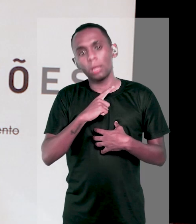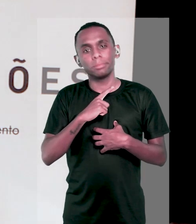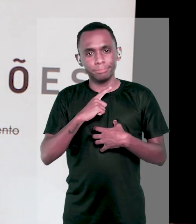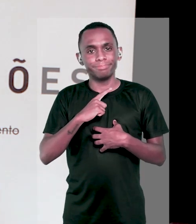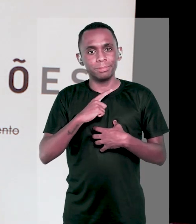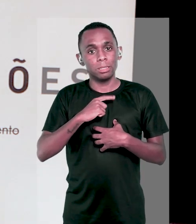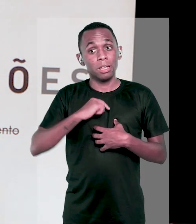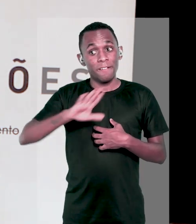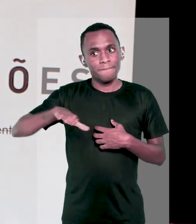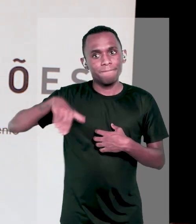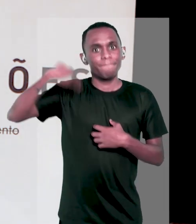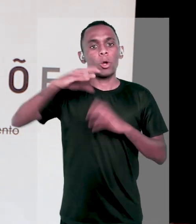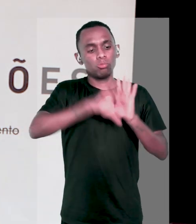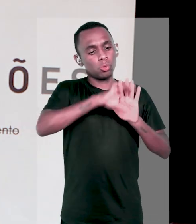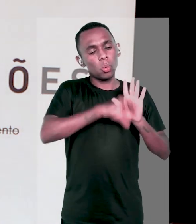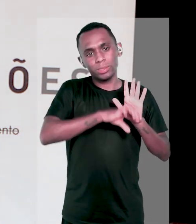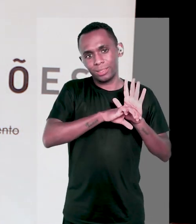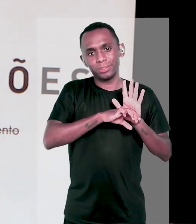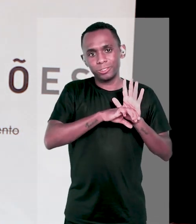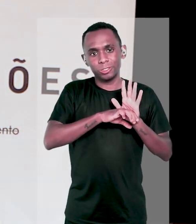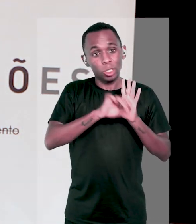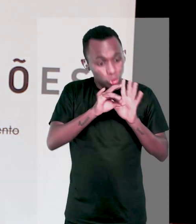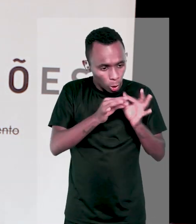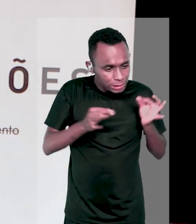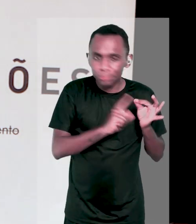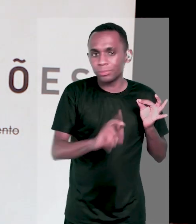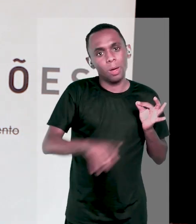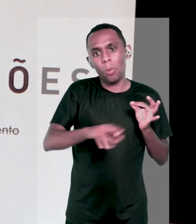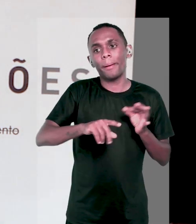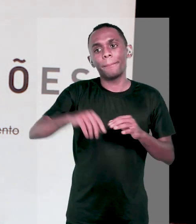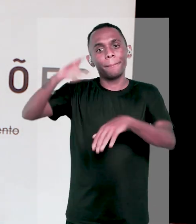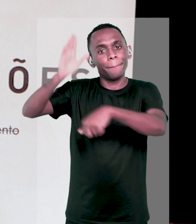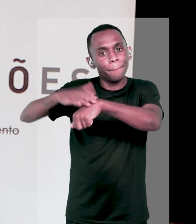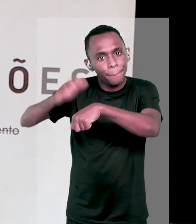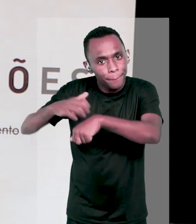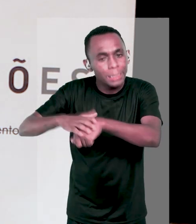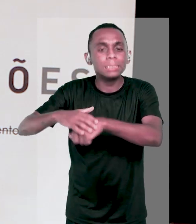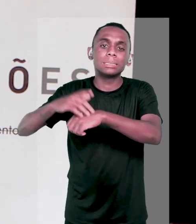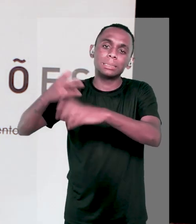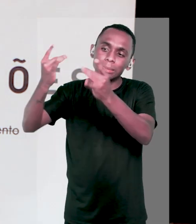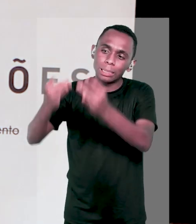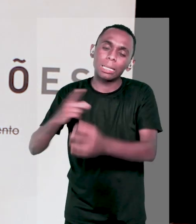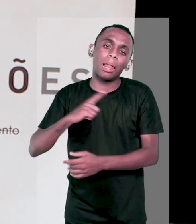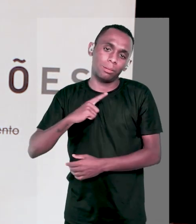é propriamente física nós olhamos nós ouvimos